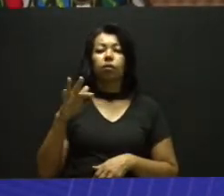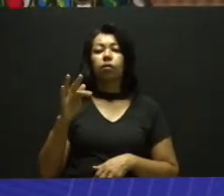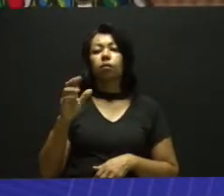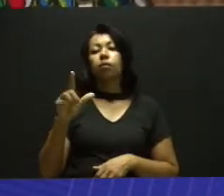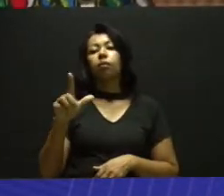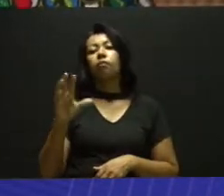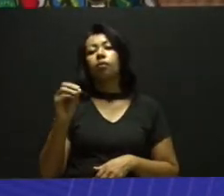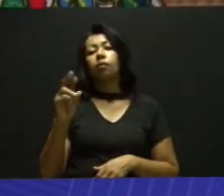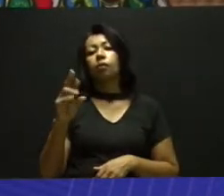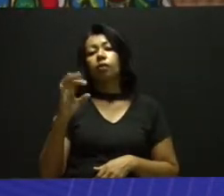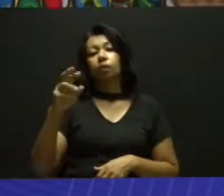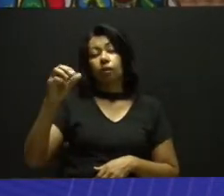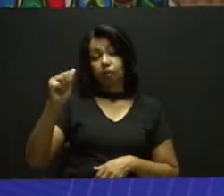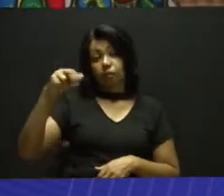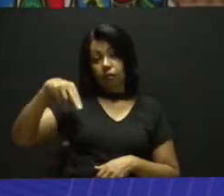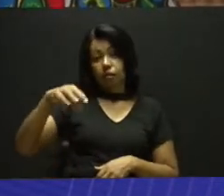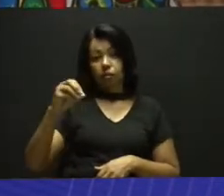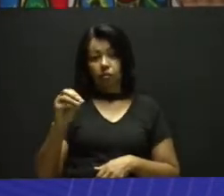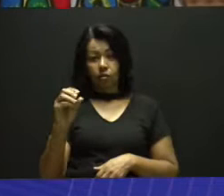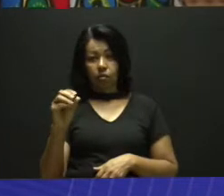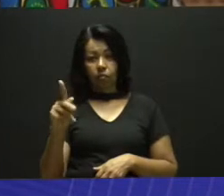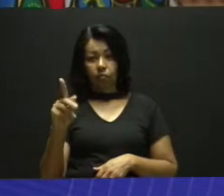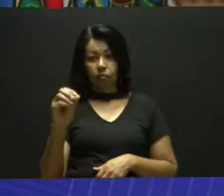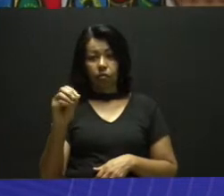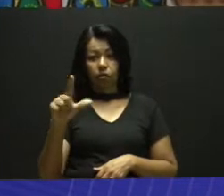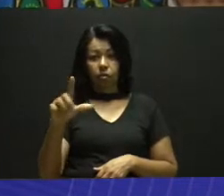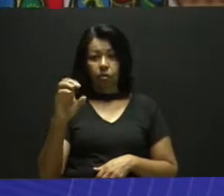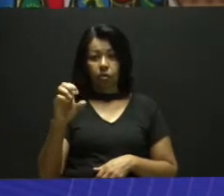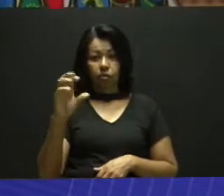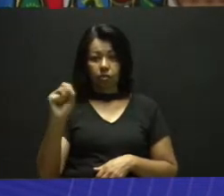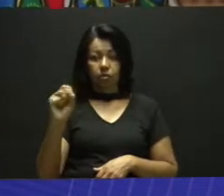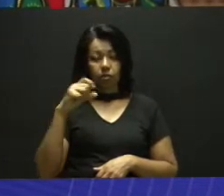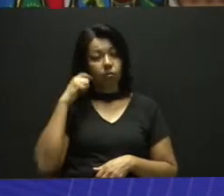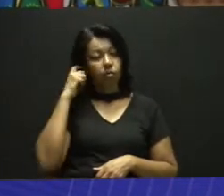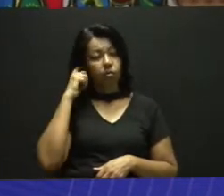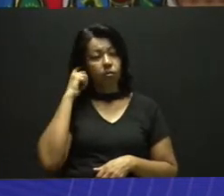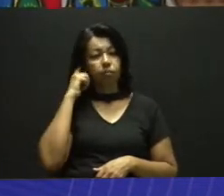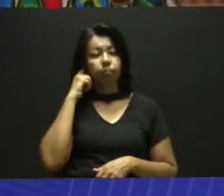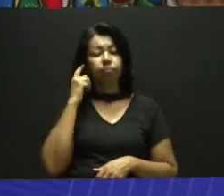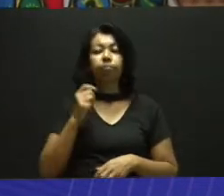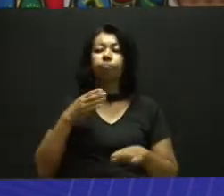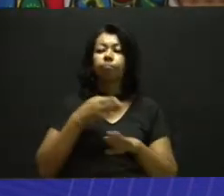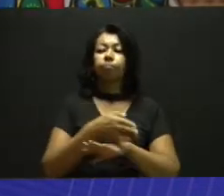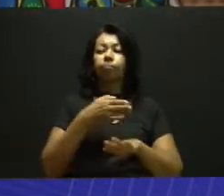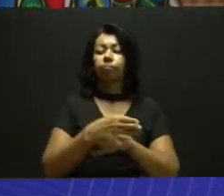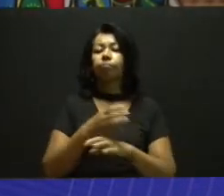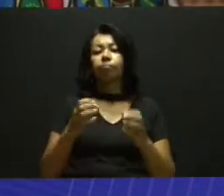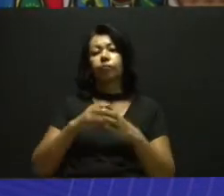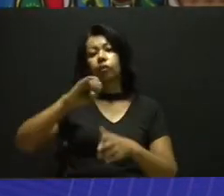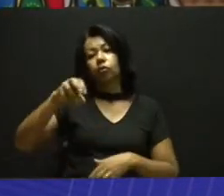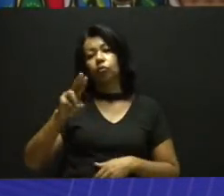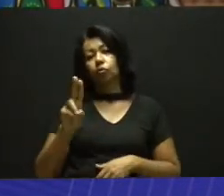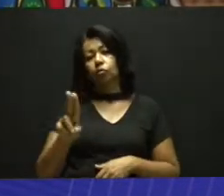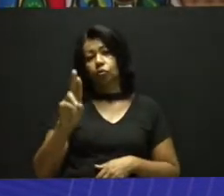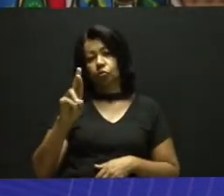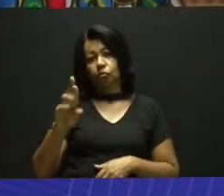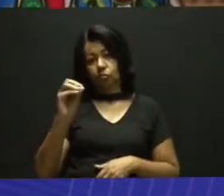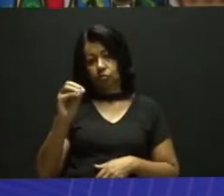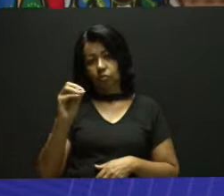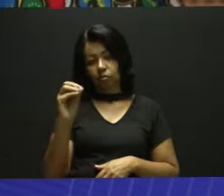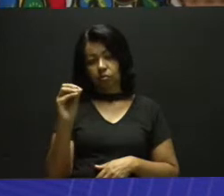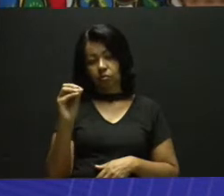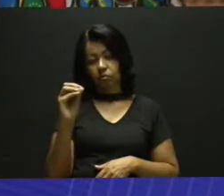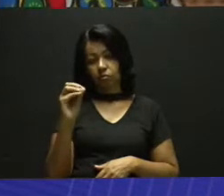a abertura dos jogos regionais estaduais e municipais participação do corpo de jurados no carnaval de são paulo do primeiro